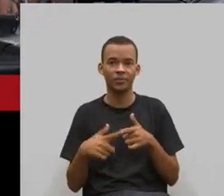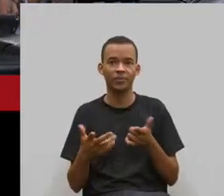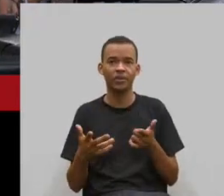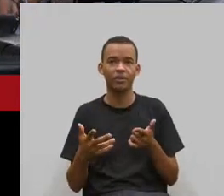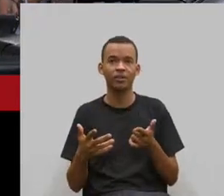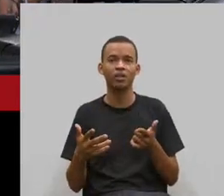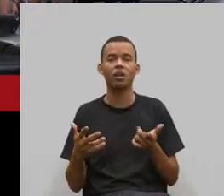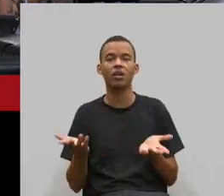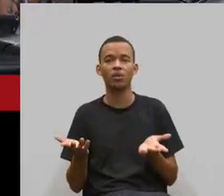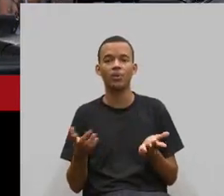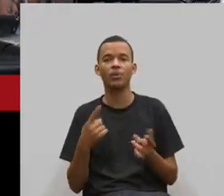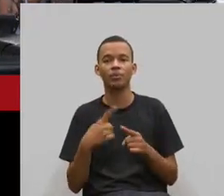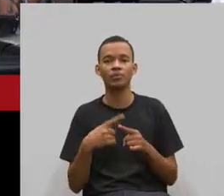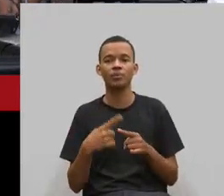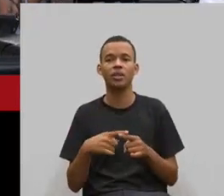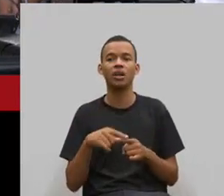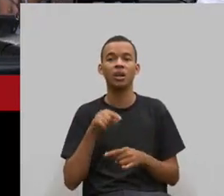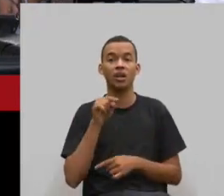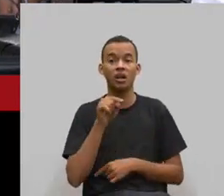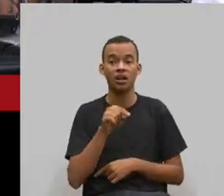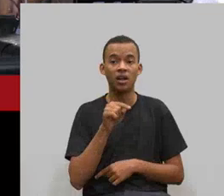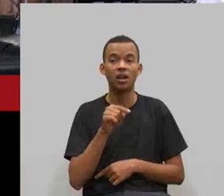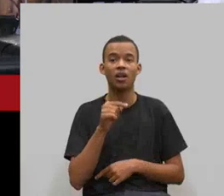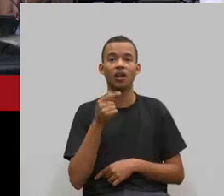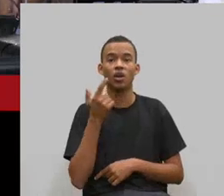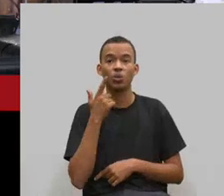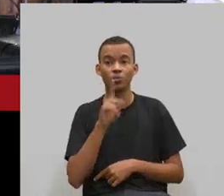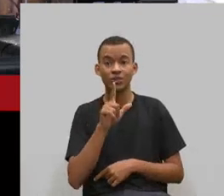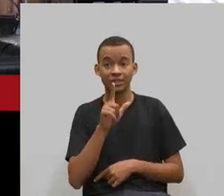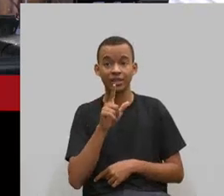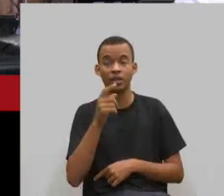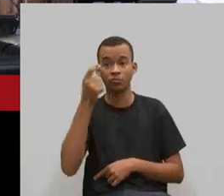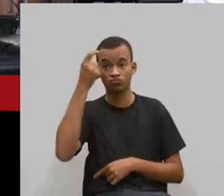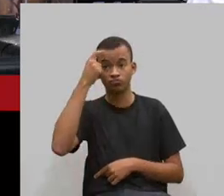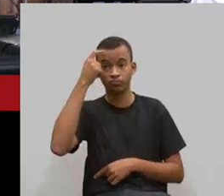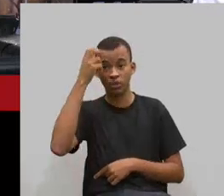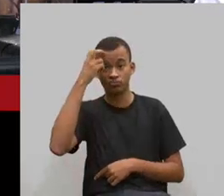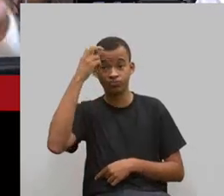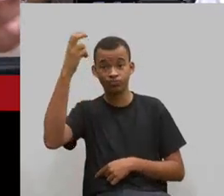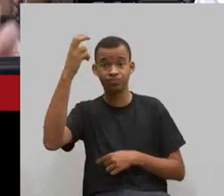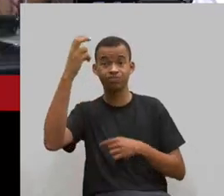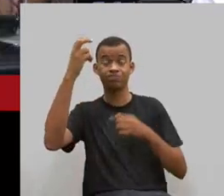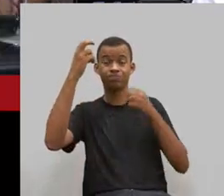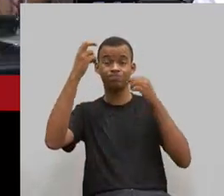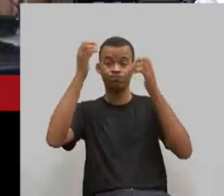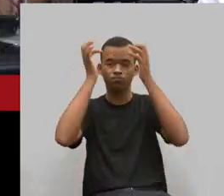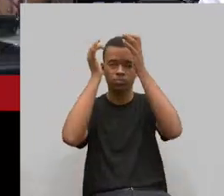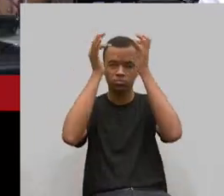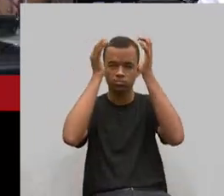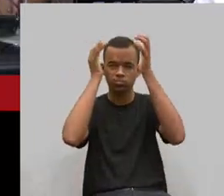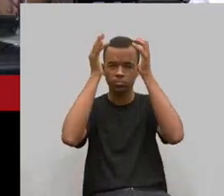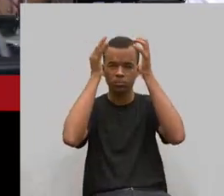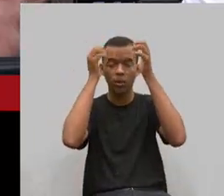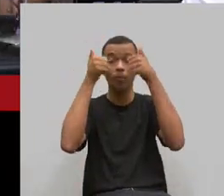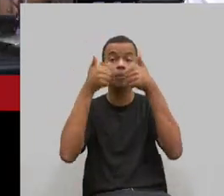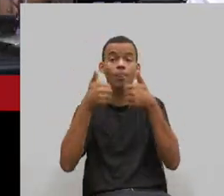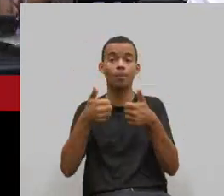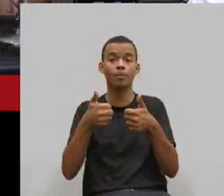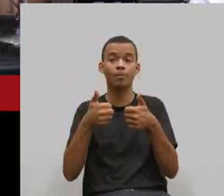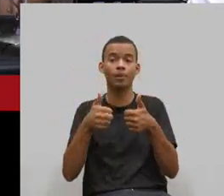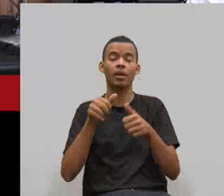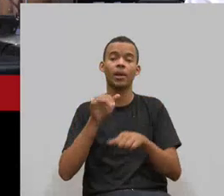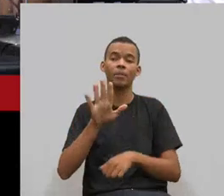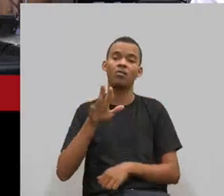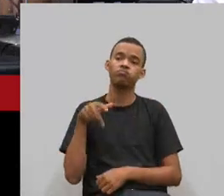intelectualmente às vezes ela é perfeita não consegue ir à escola e não consegue andar então a gente fazia aquelas cirurgias corretivo do joelho no